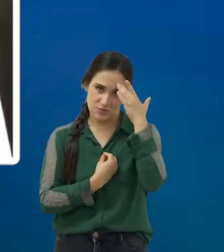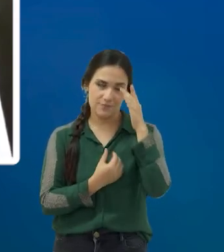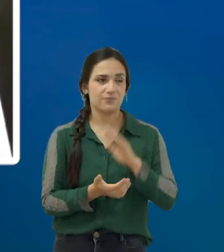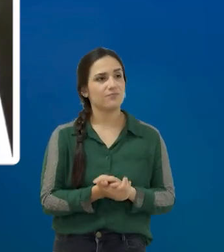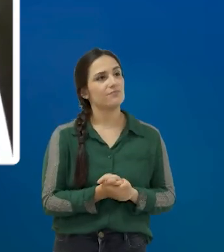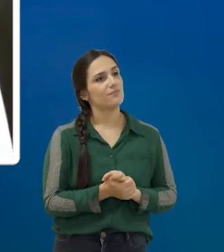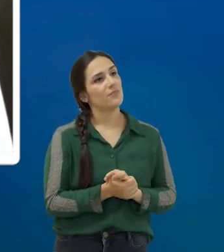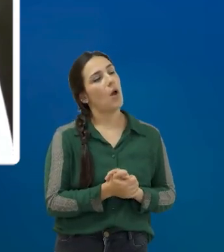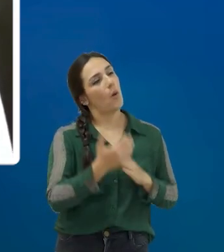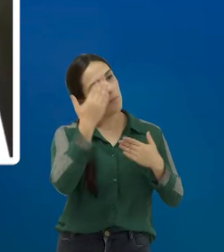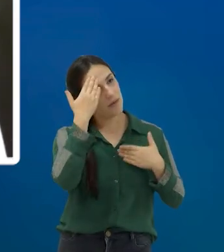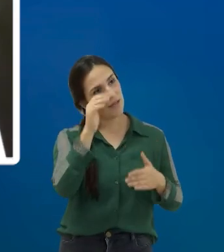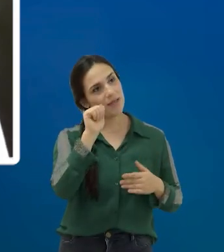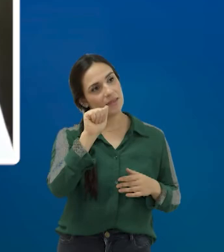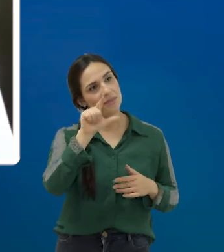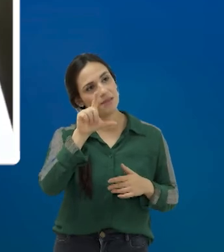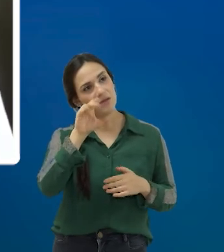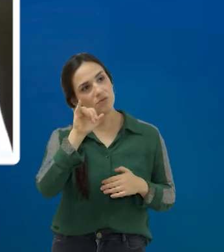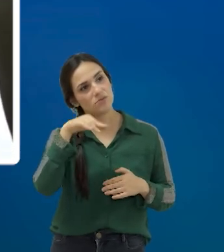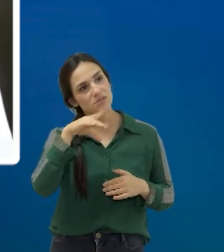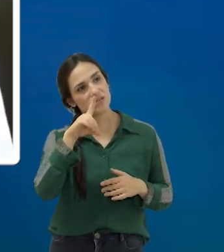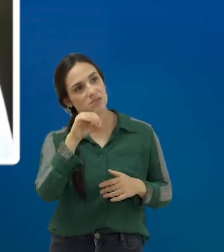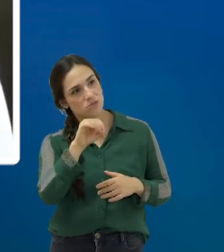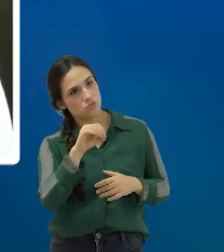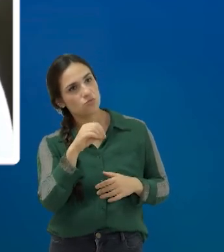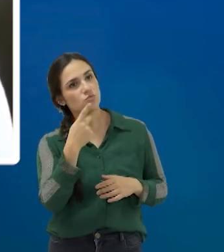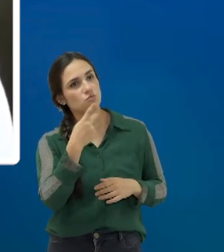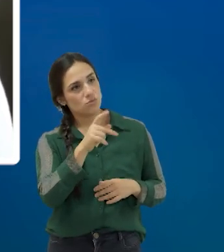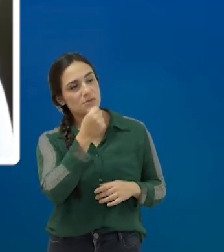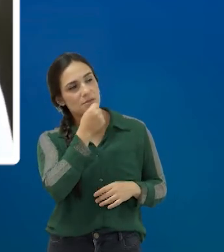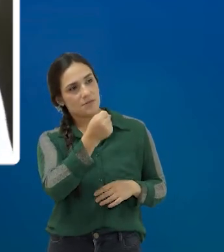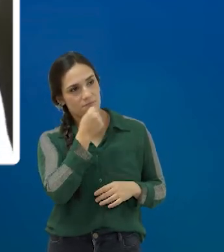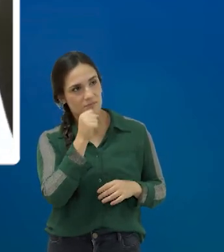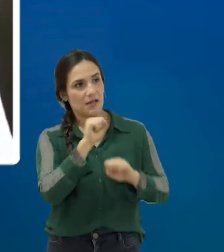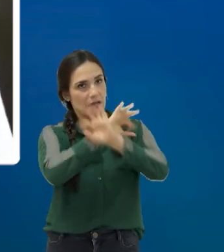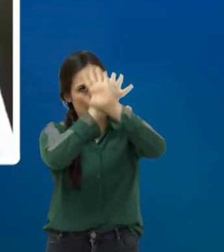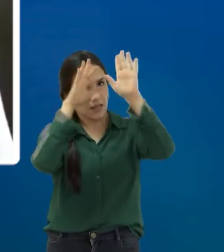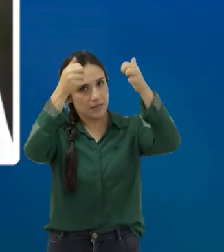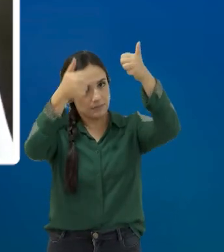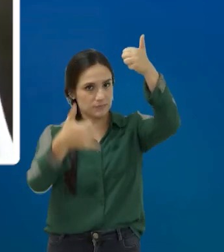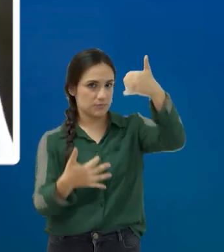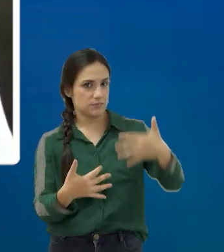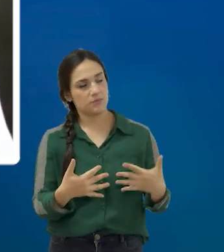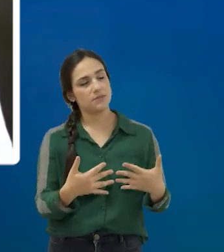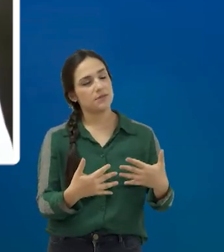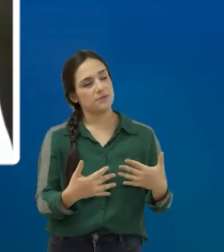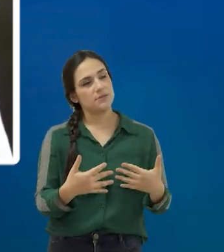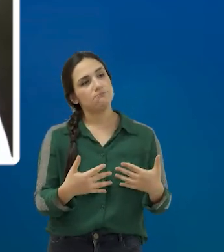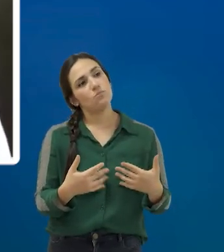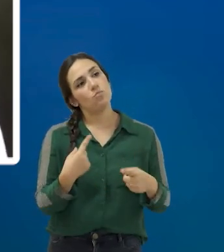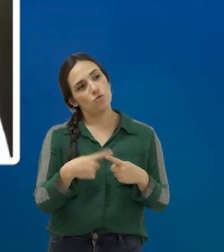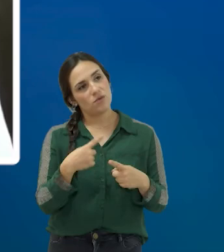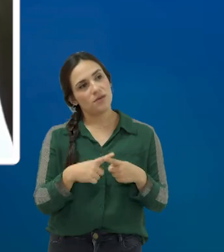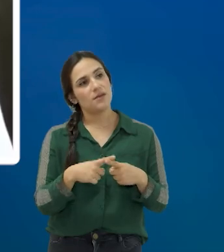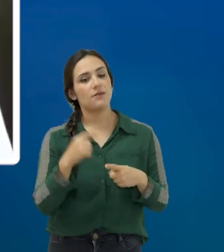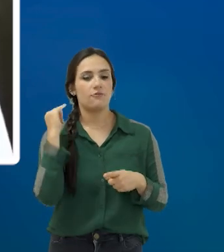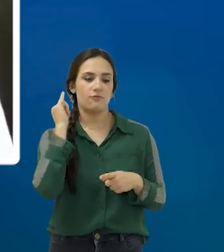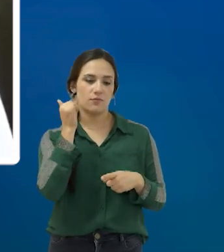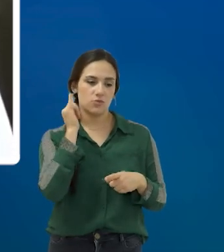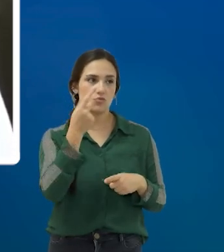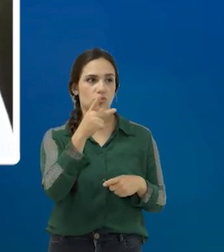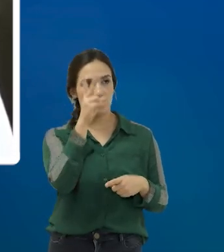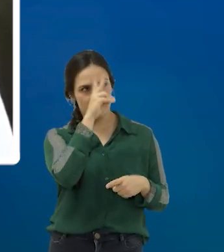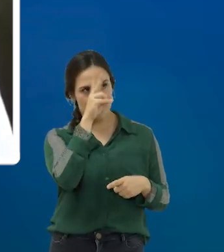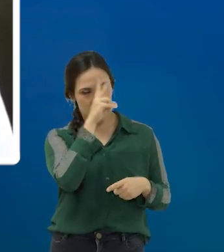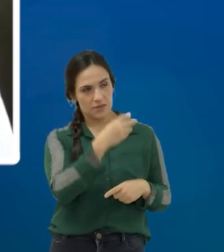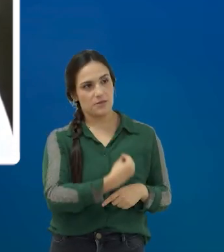pessoa. Alcindo, muito obrigada pela sua entrevista, pelos esclarecimentos, por ter contado um pouquinho da sua história